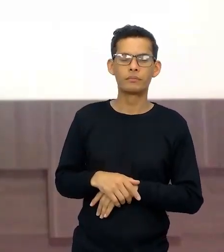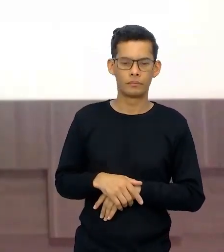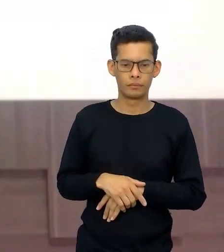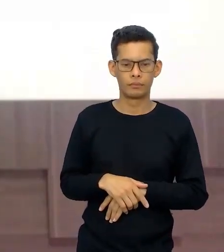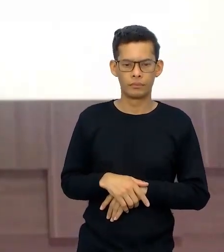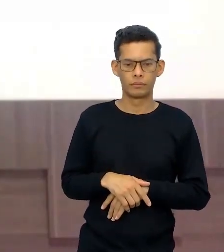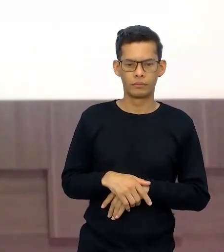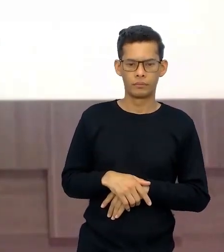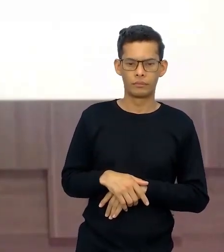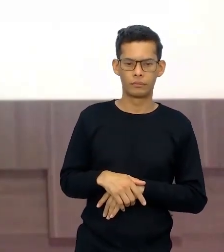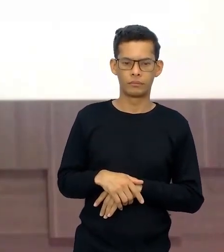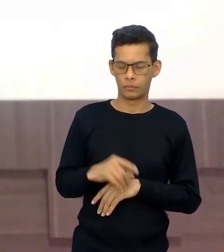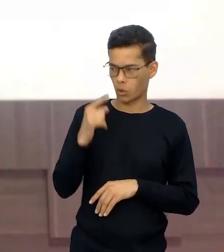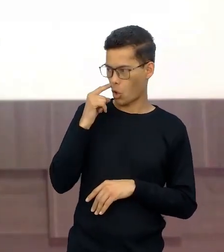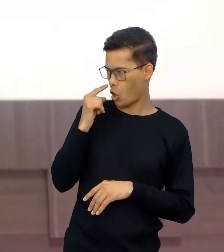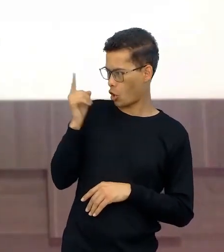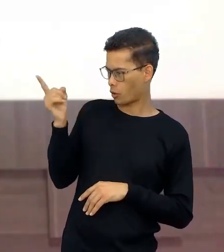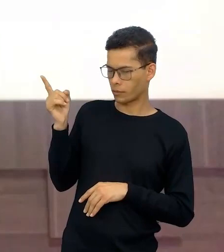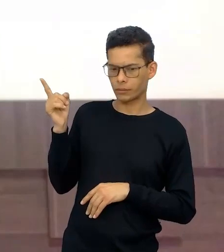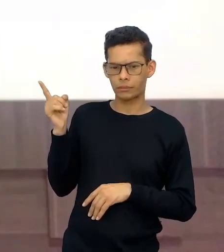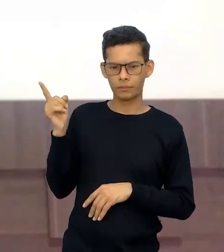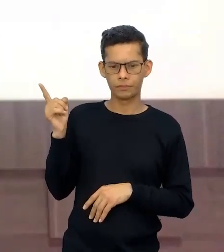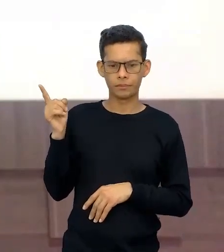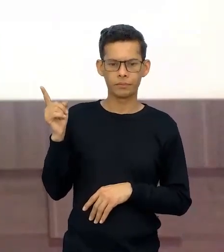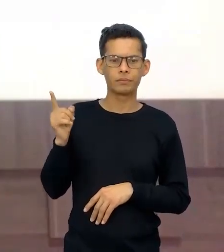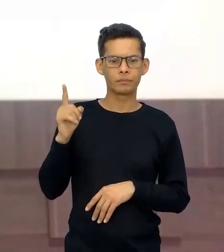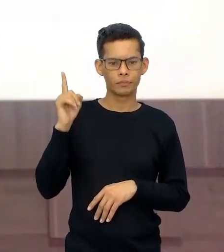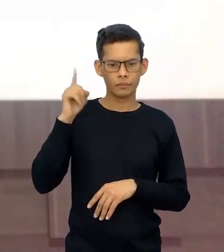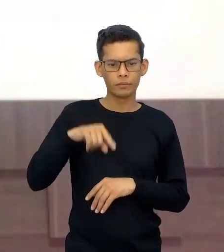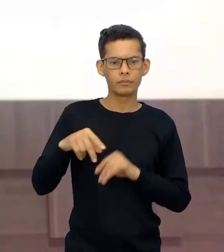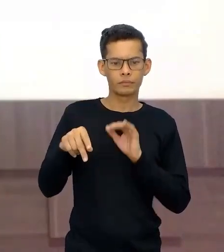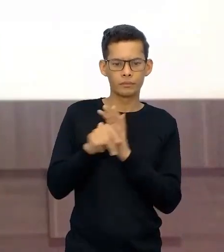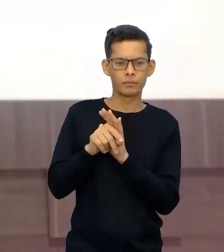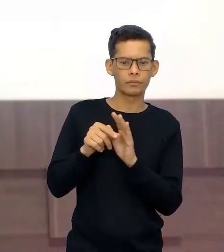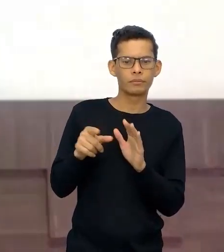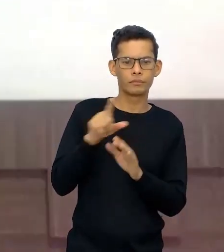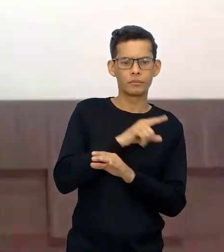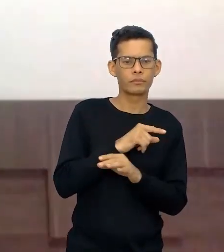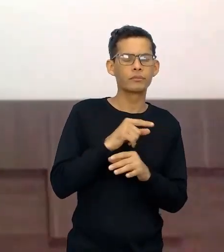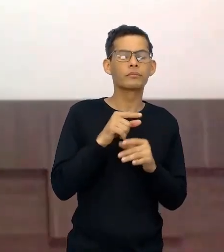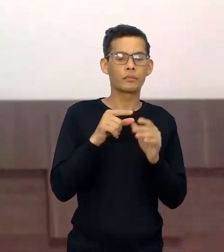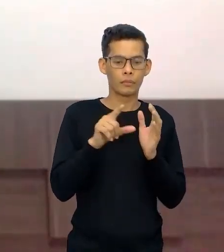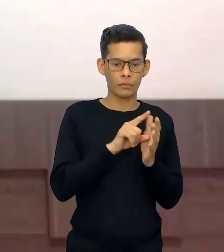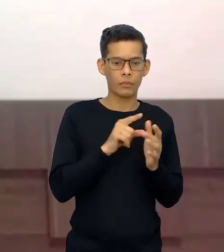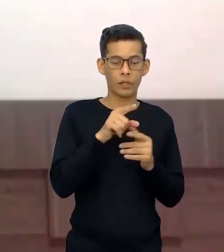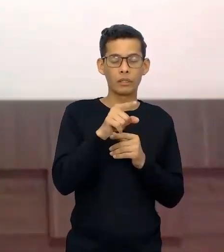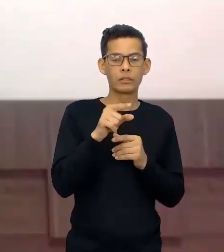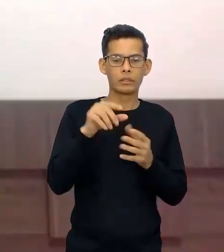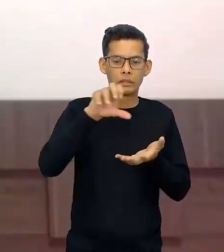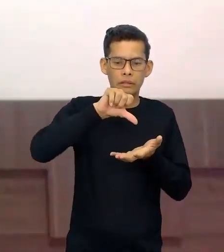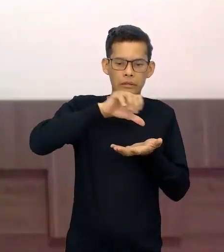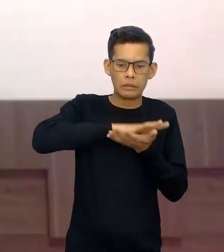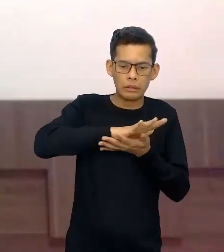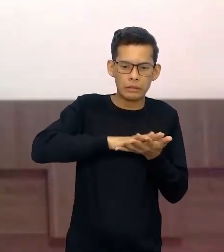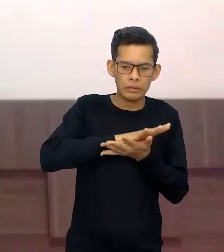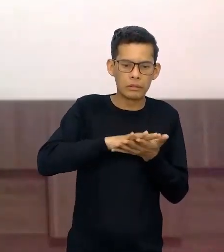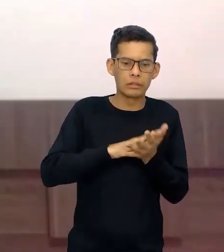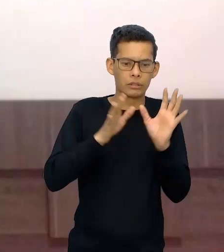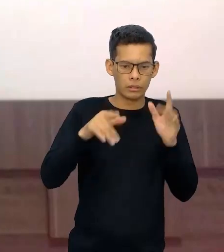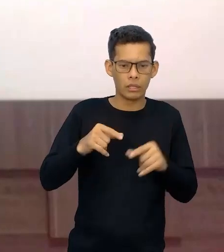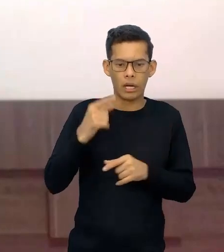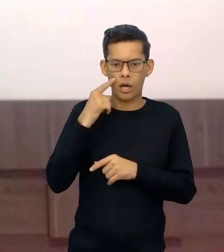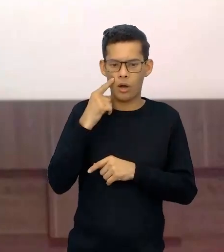eu identifiquei esse como que ele é o que foi descartado aí o detergente, vou colocar o algodão,